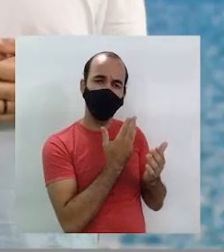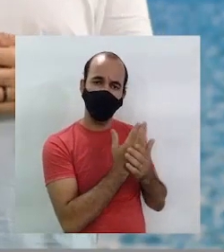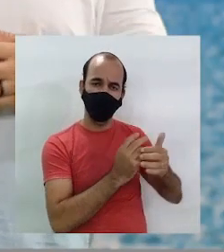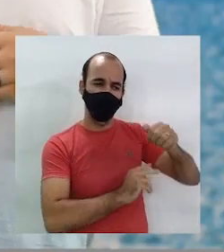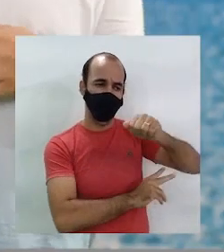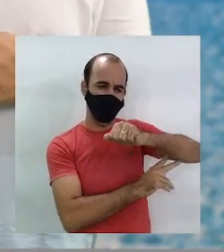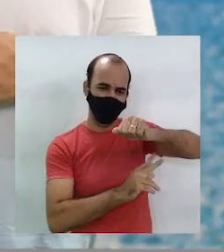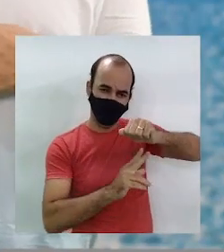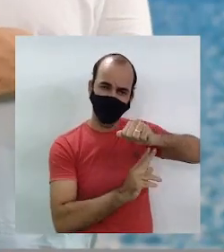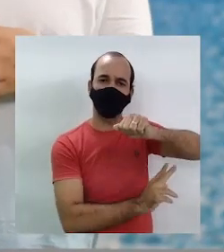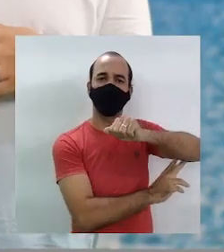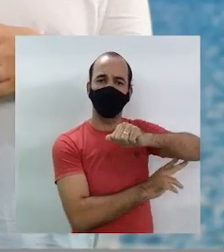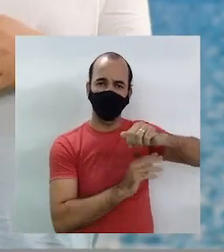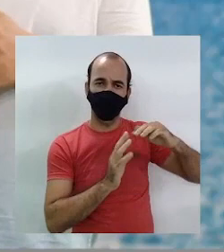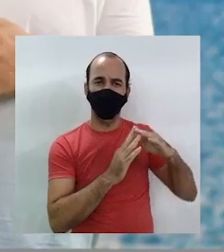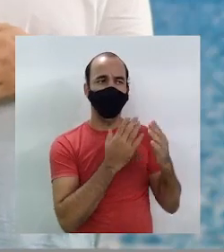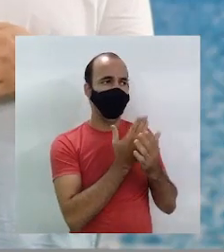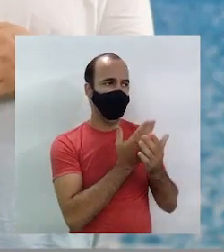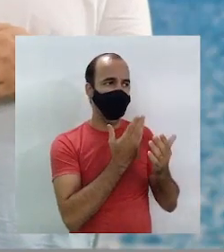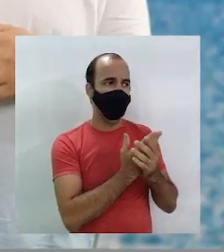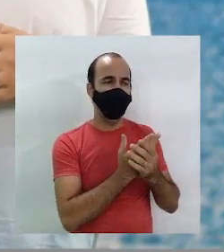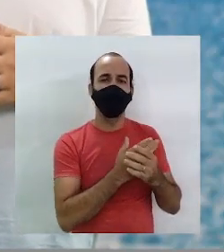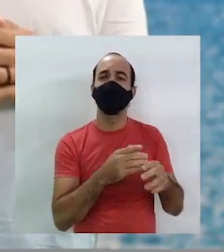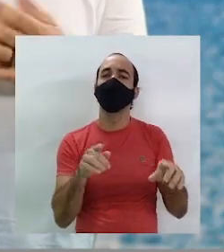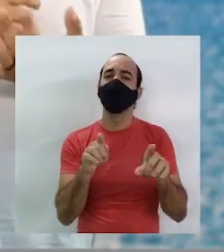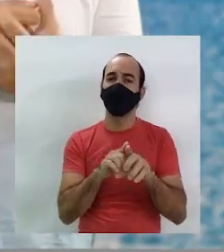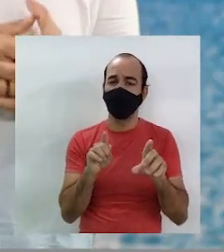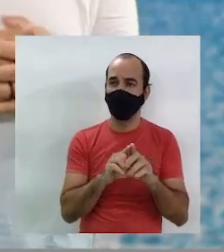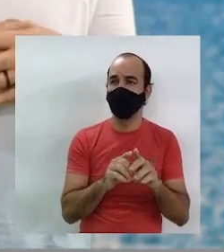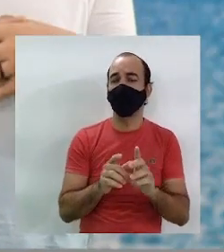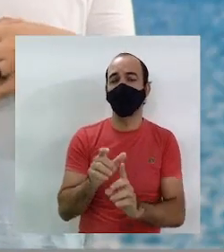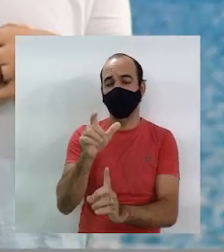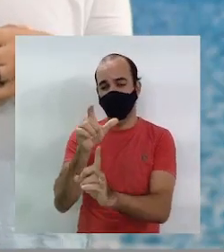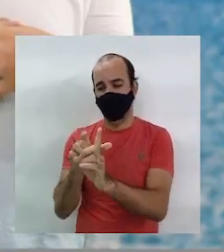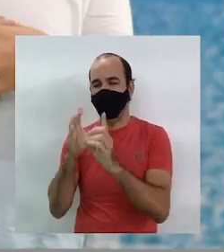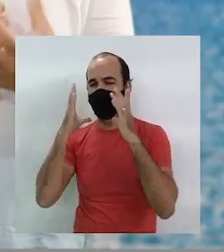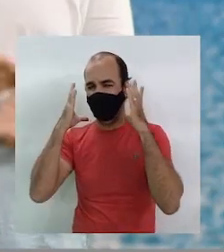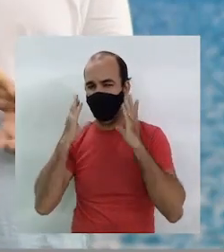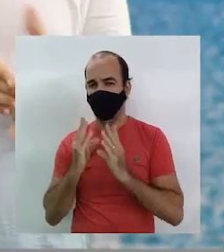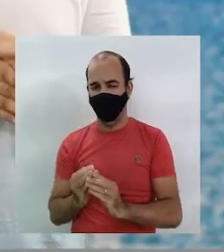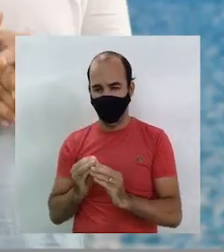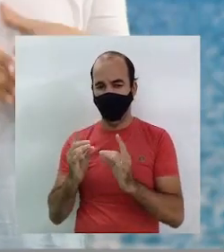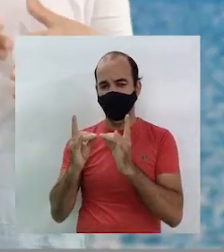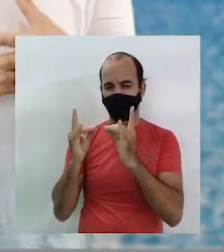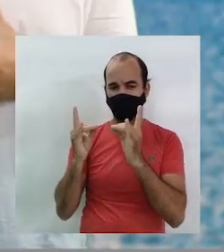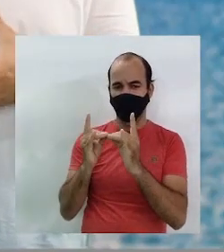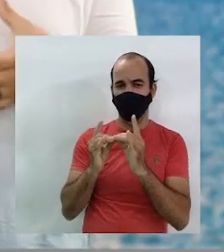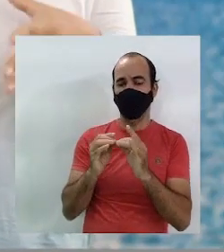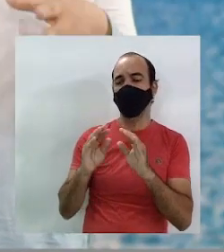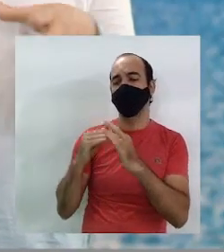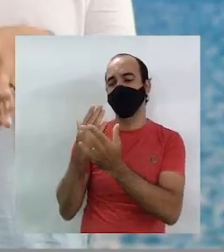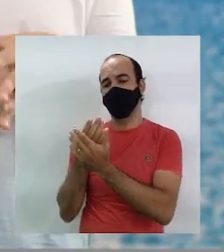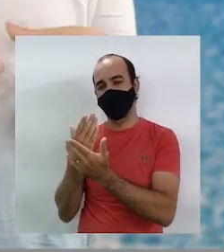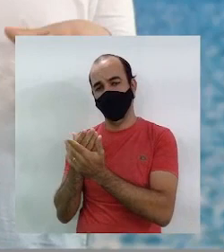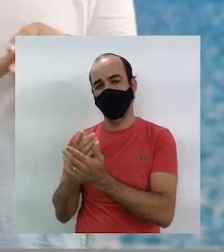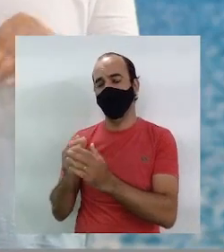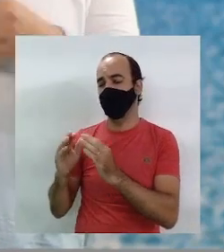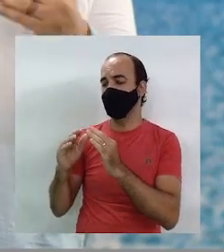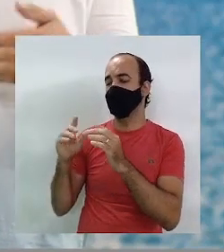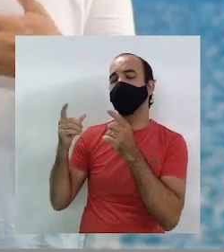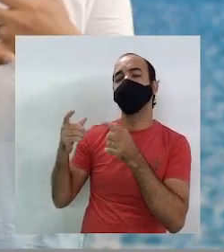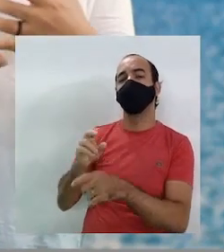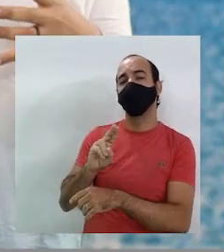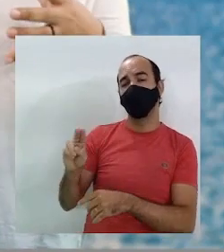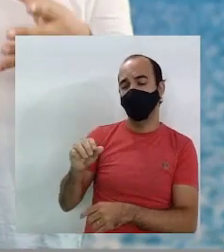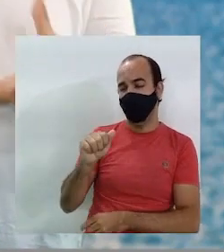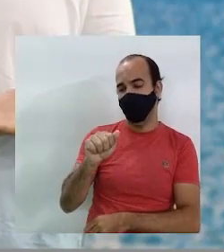aqui. E o Francisco Brenan, ele estudou na escola marista, no colégio marista. Mas